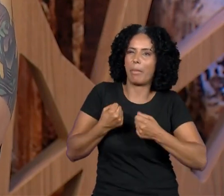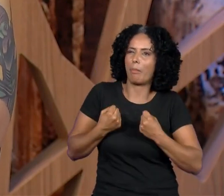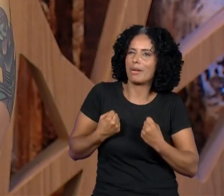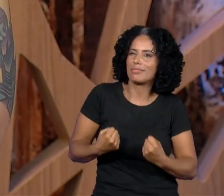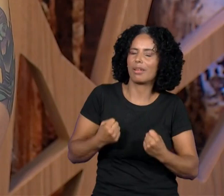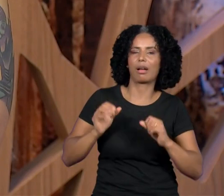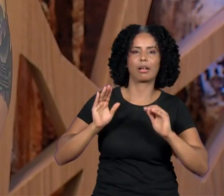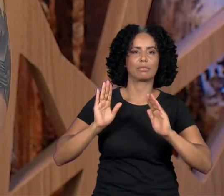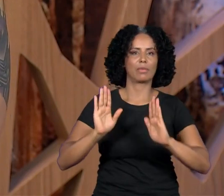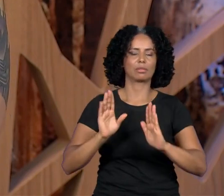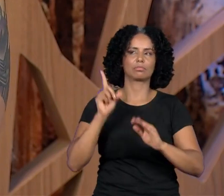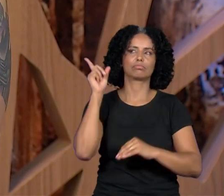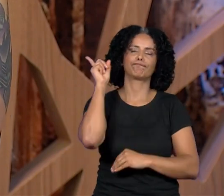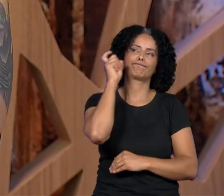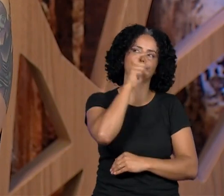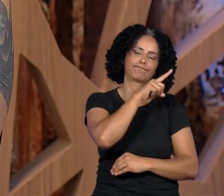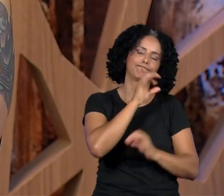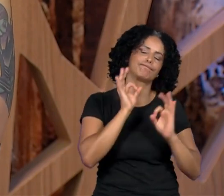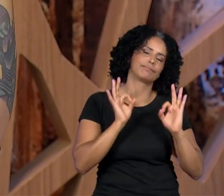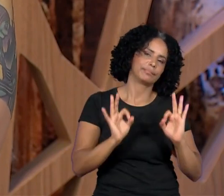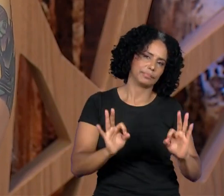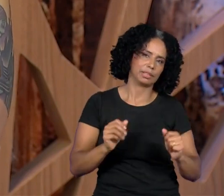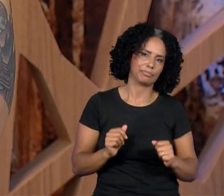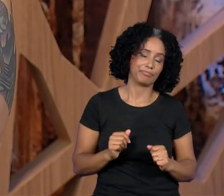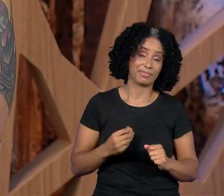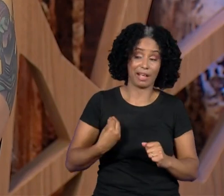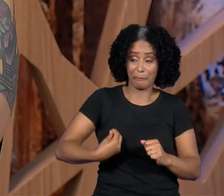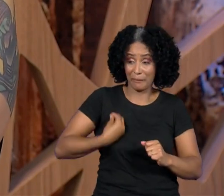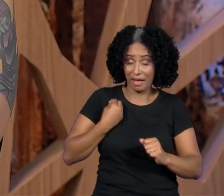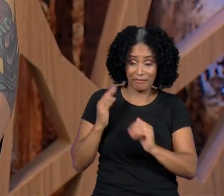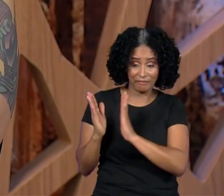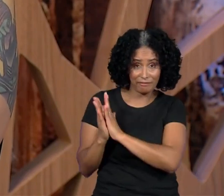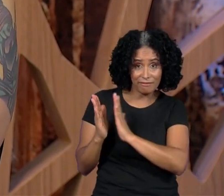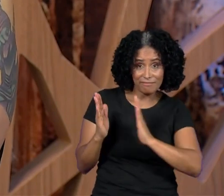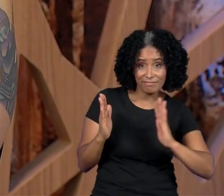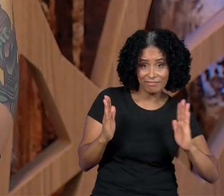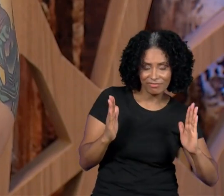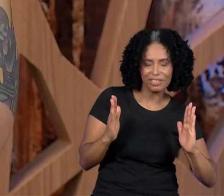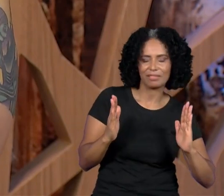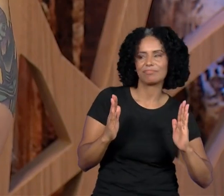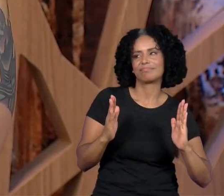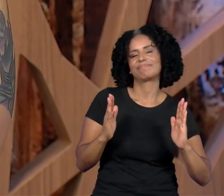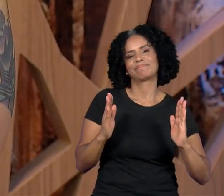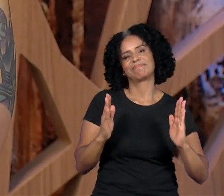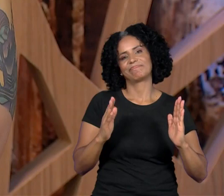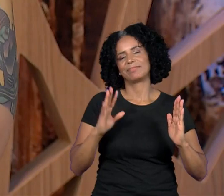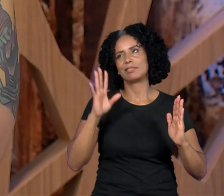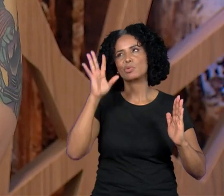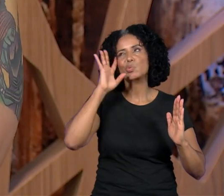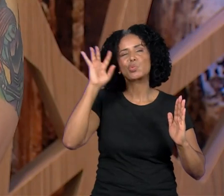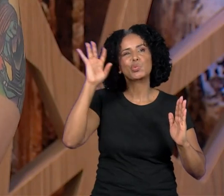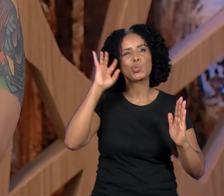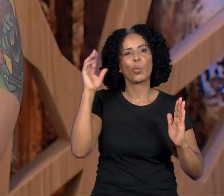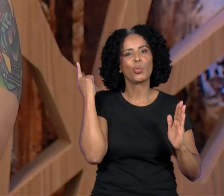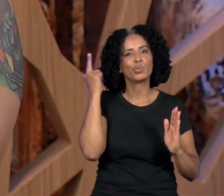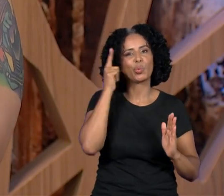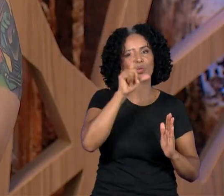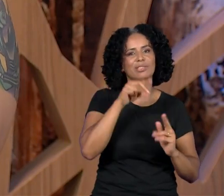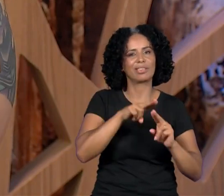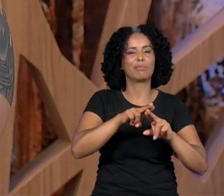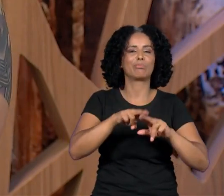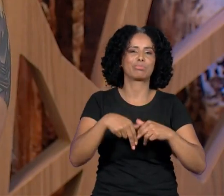por situações muito produtivas para a minha vida. Eu costumo dizer que todos os sonhos que eu consegui realizar na minha vida foi por